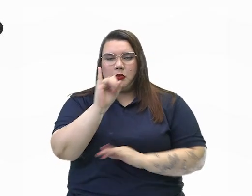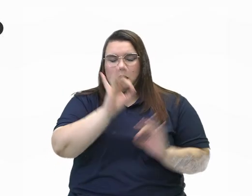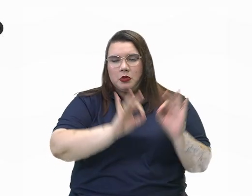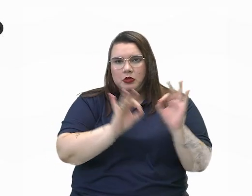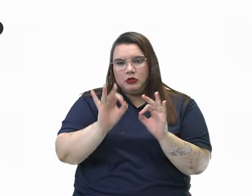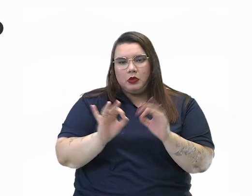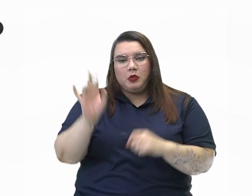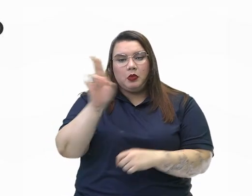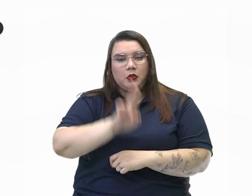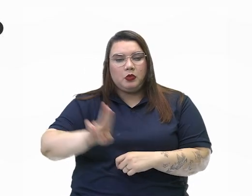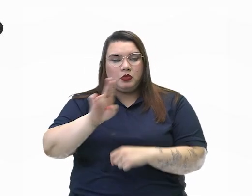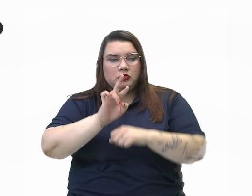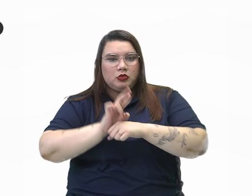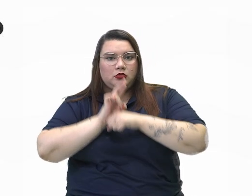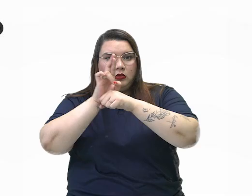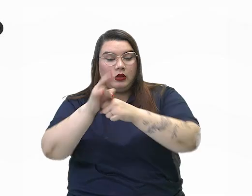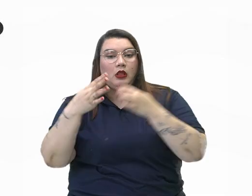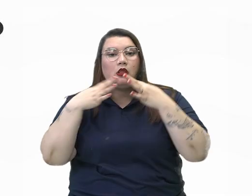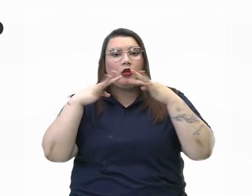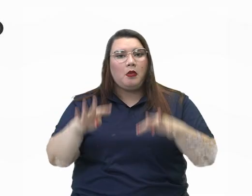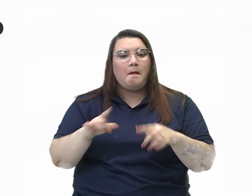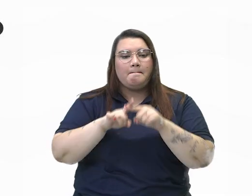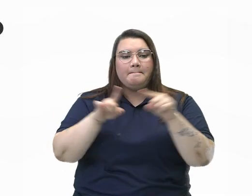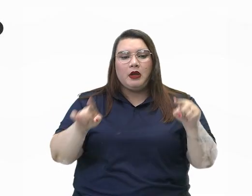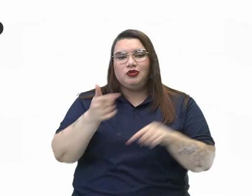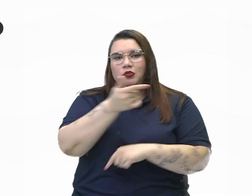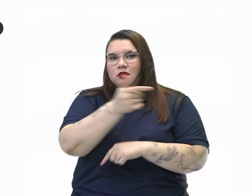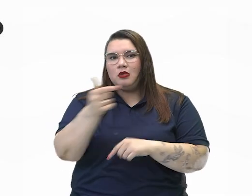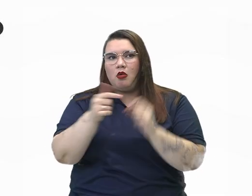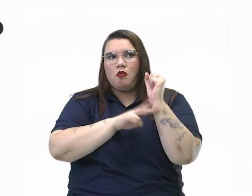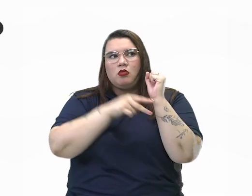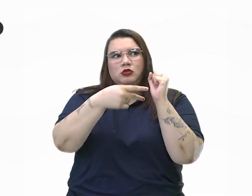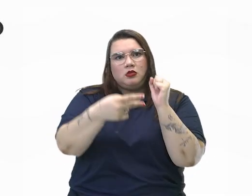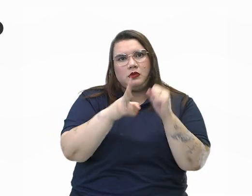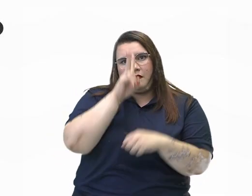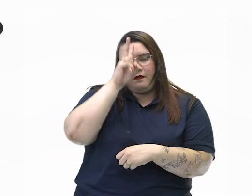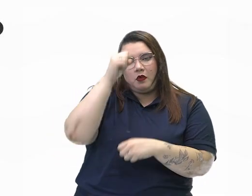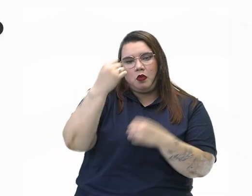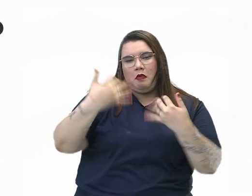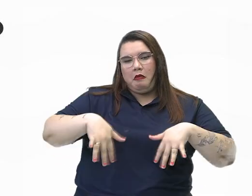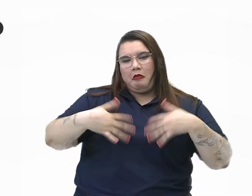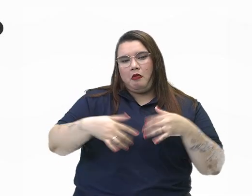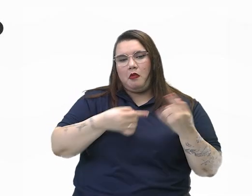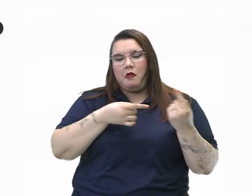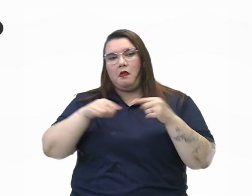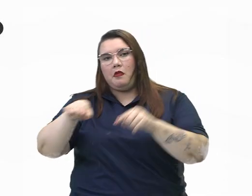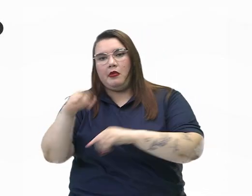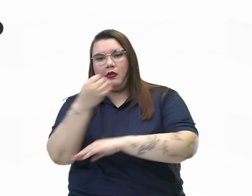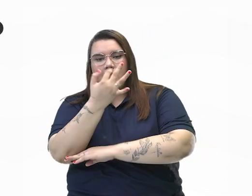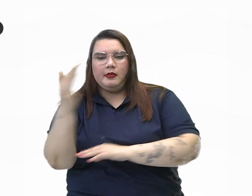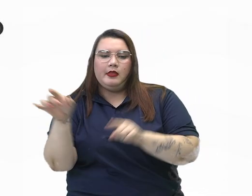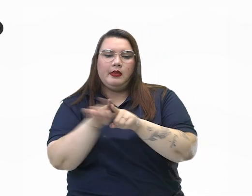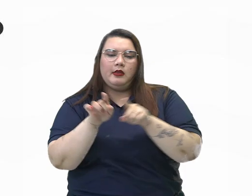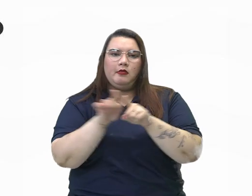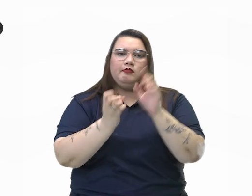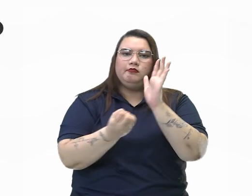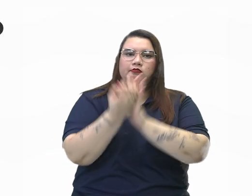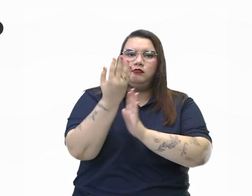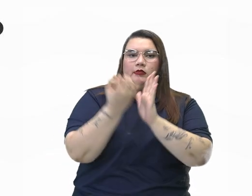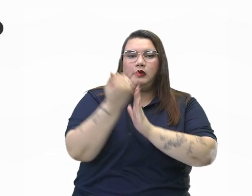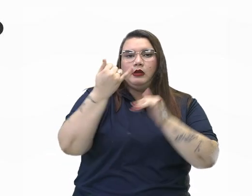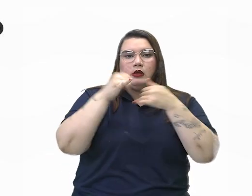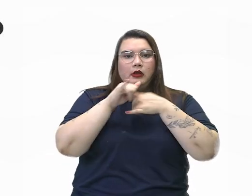bem planejadas, utilizam recursos naturais sem grandes impactos ambientais e